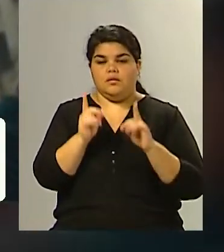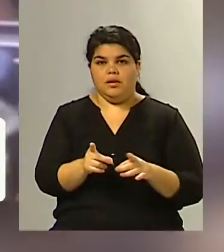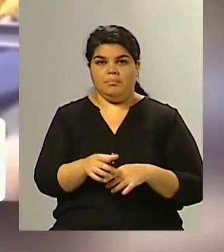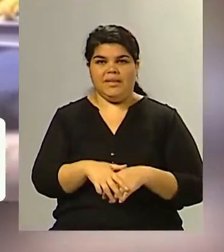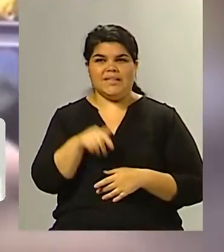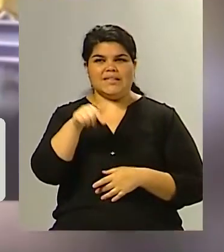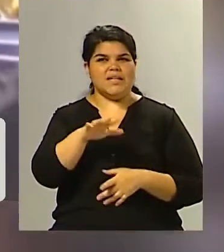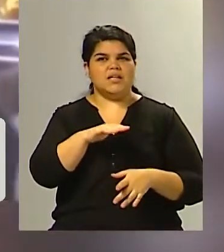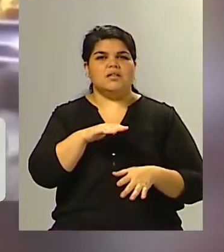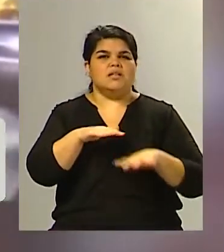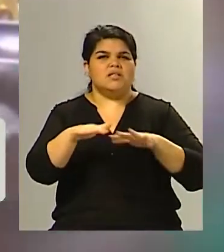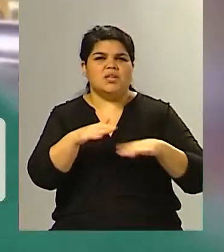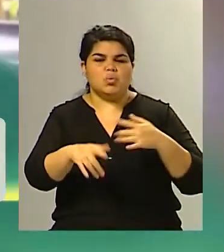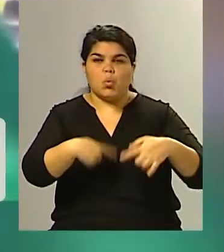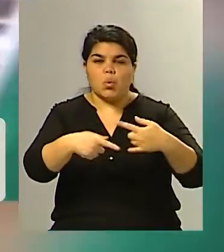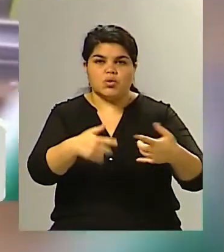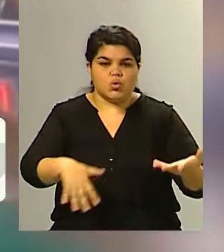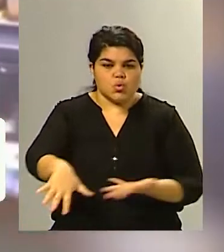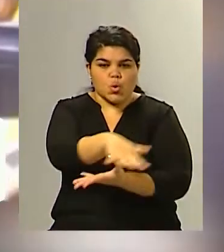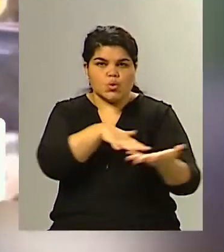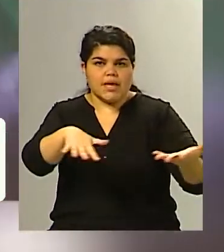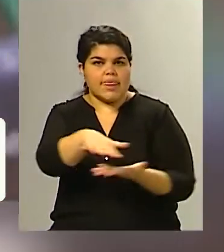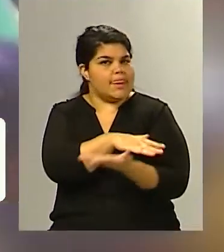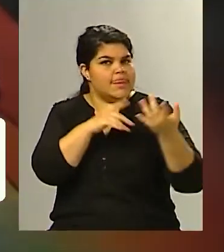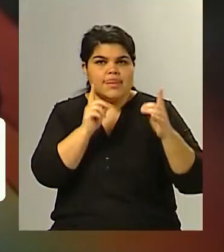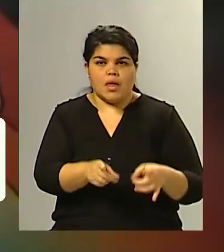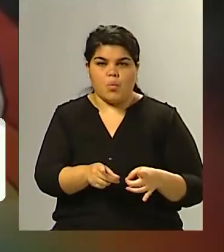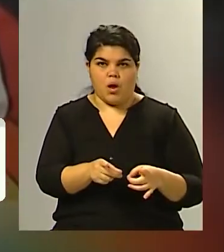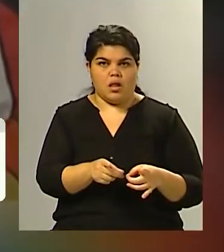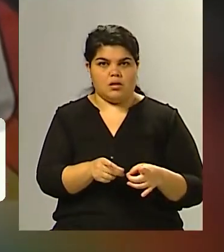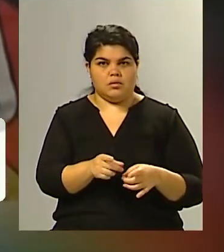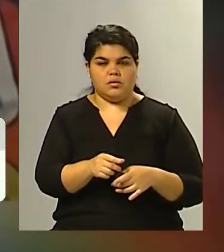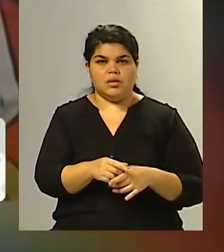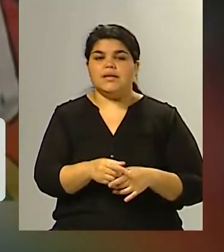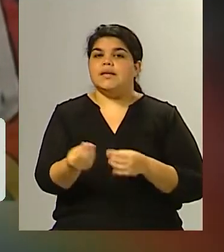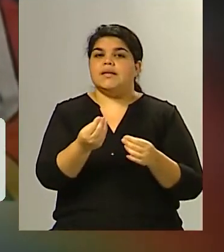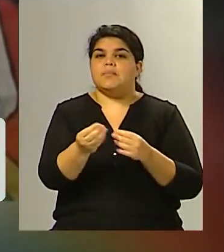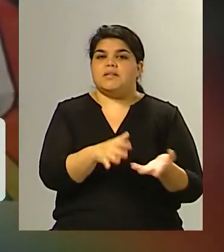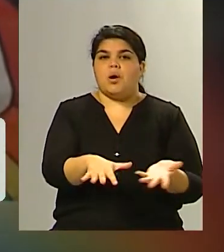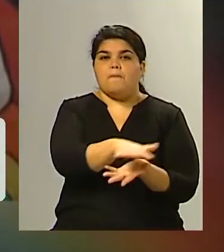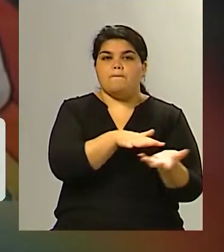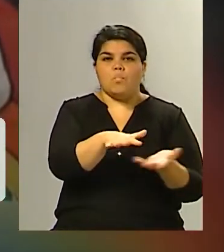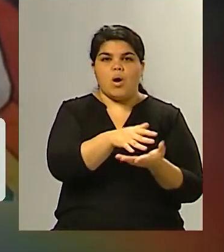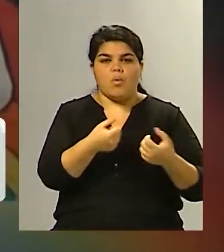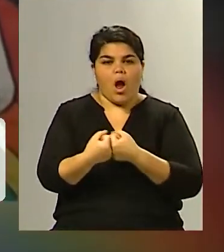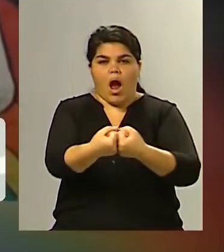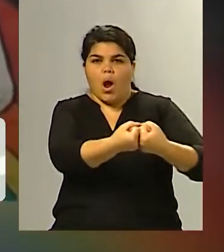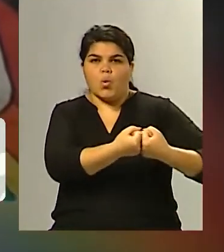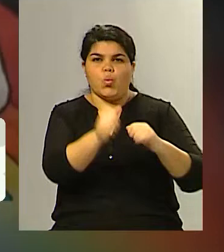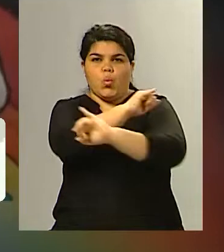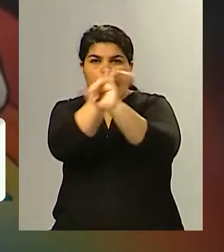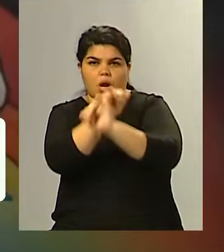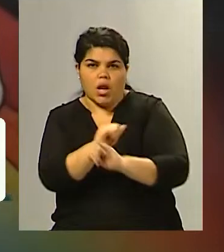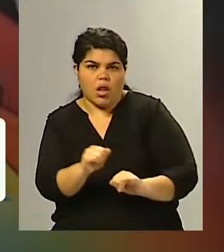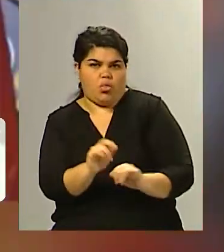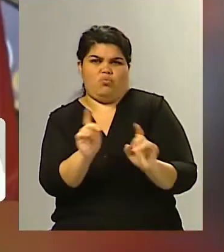que não necessariamente se confirma socialmente, buscou trasladar isso como uma sociedade, um povo conciliado e pacífico, né? Então, de